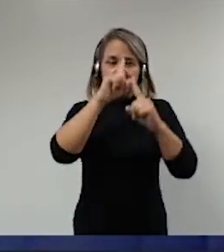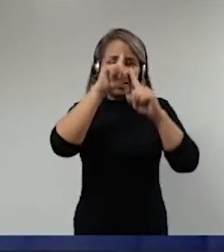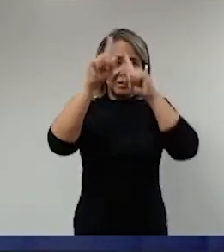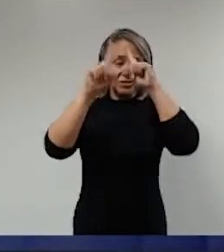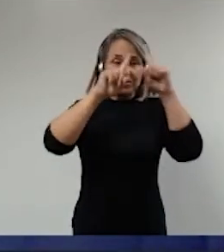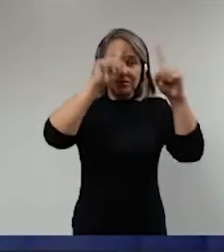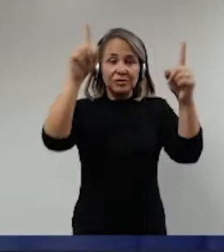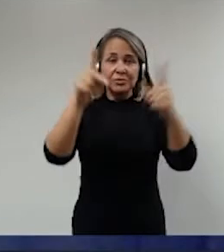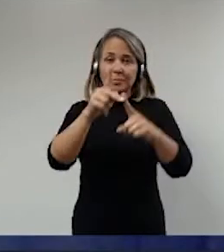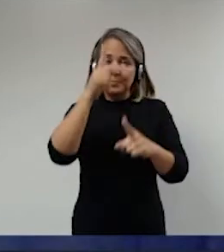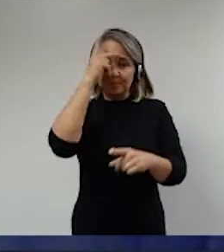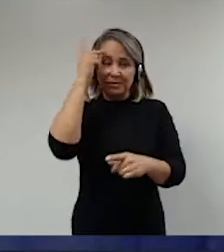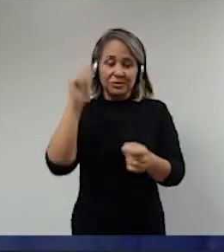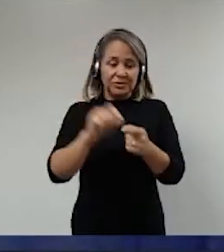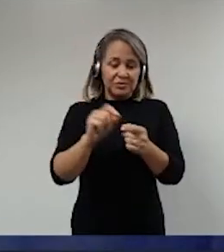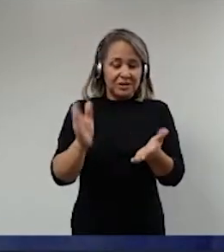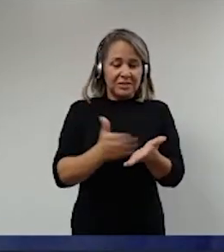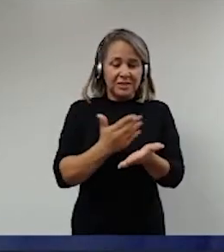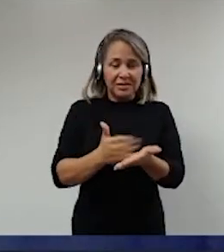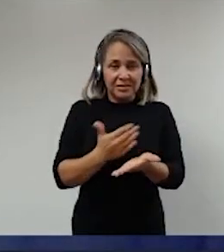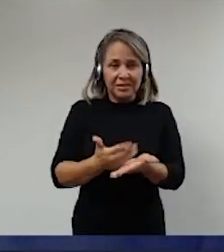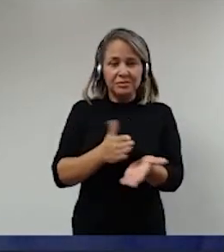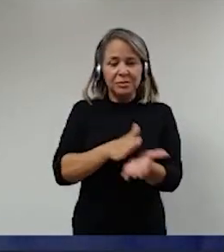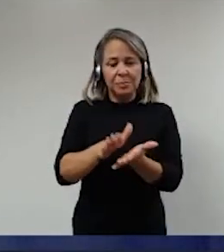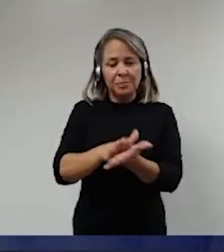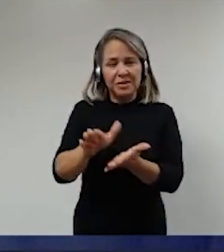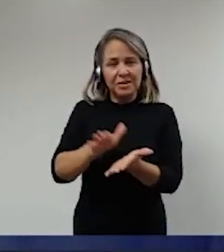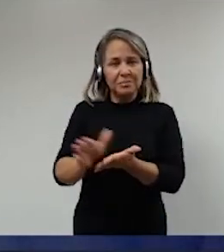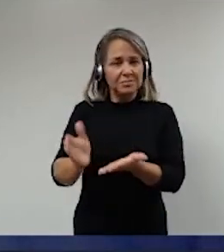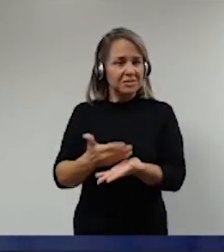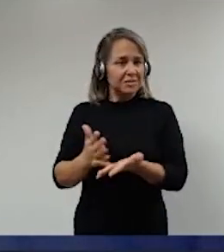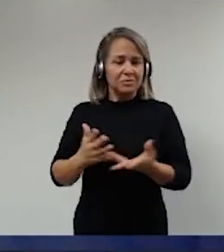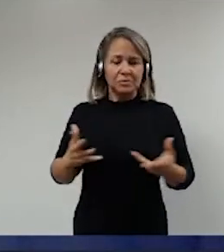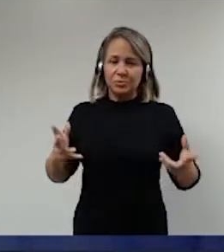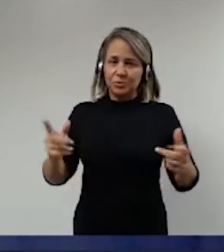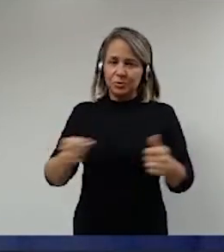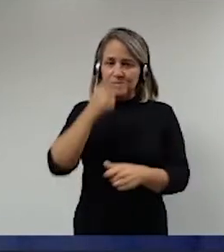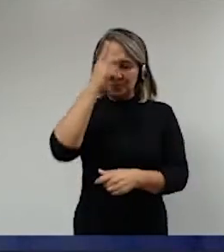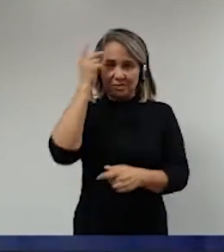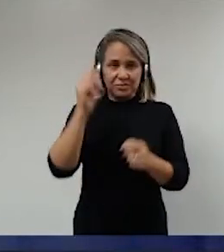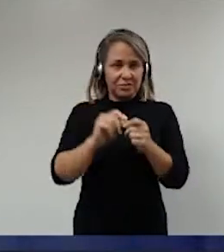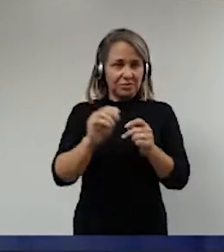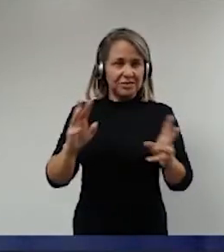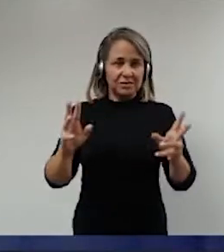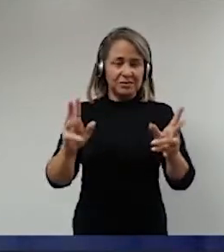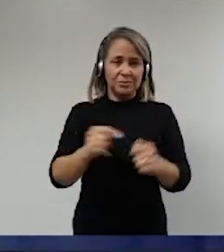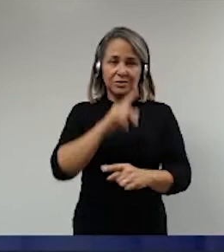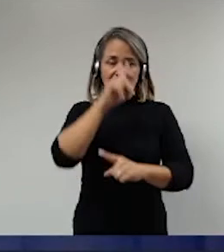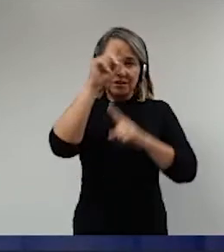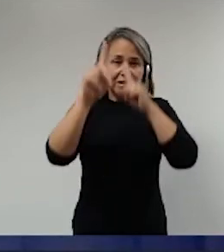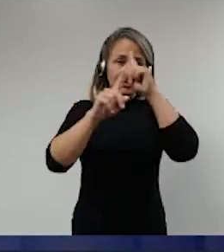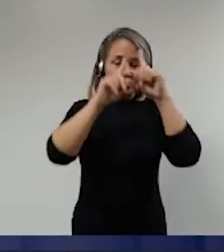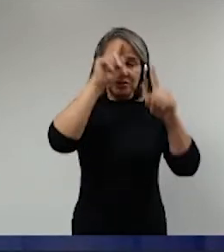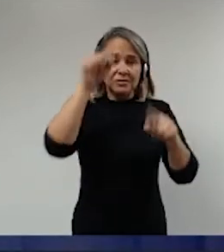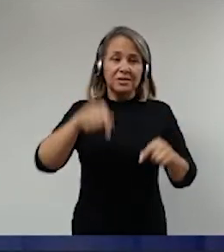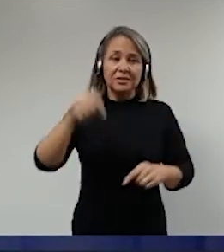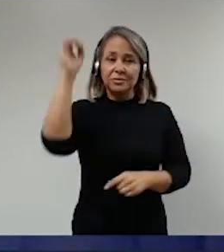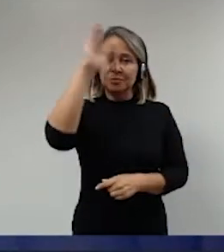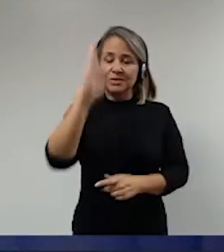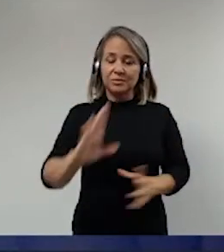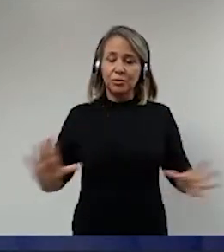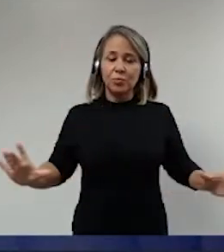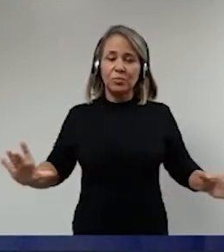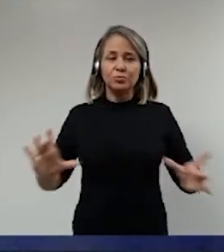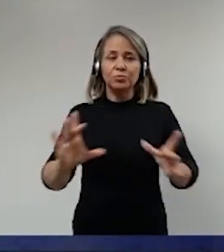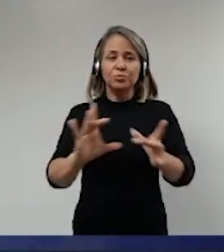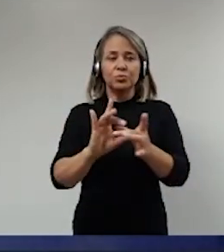pessoas que imprimem livros, os editores, enfim, a indústria criativa no Brasil representa uma soma muito